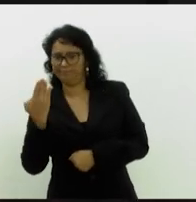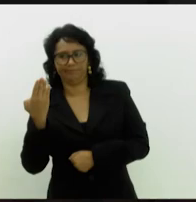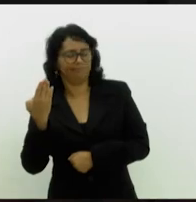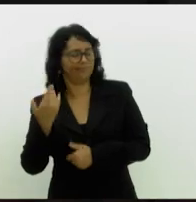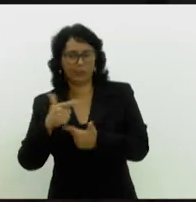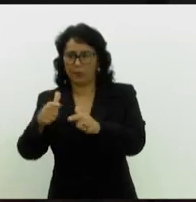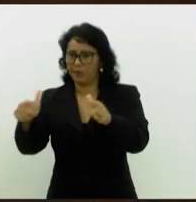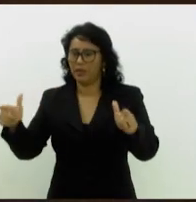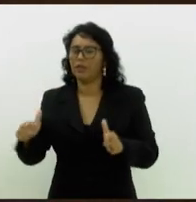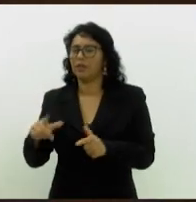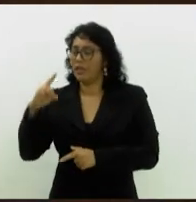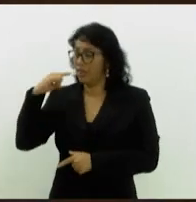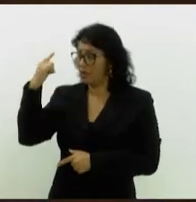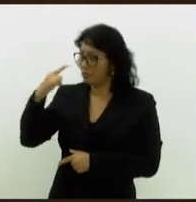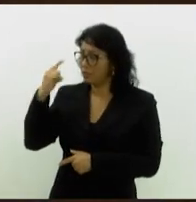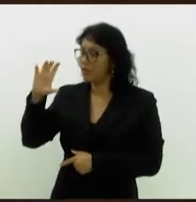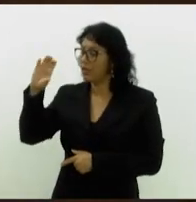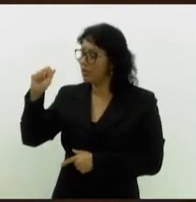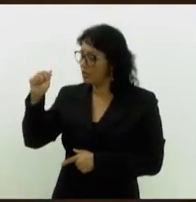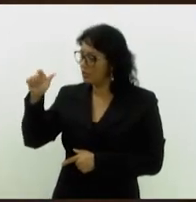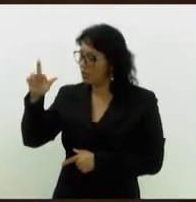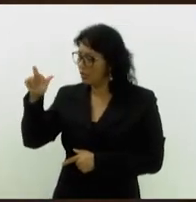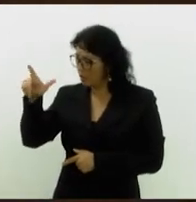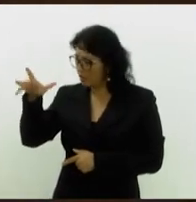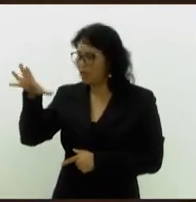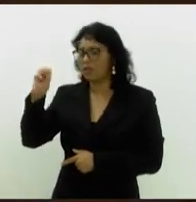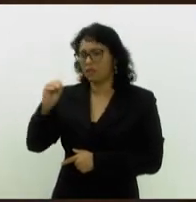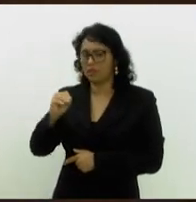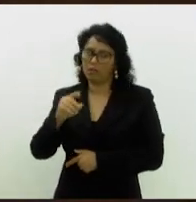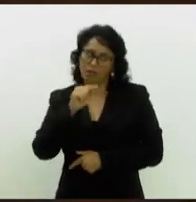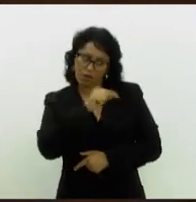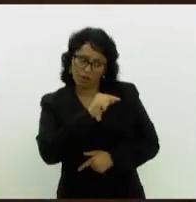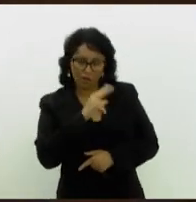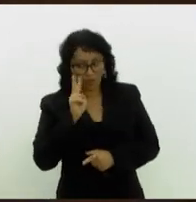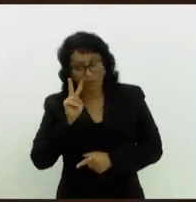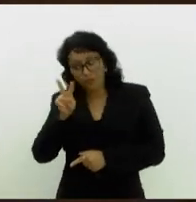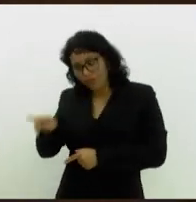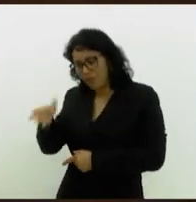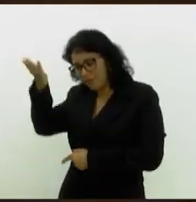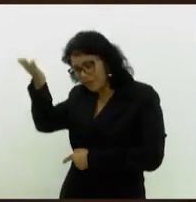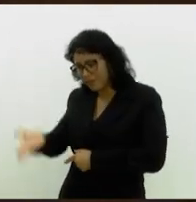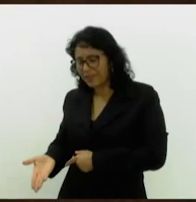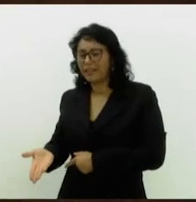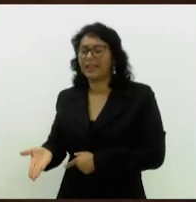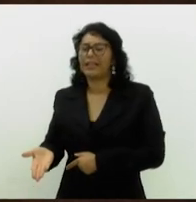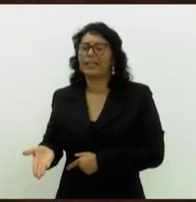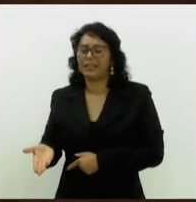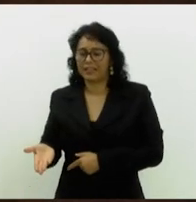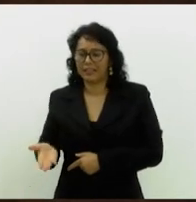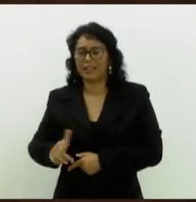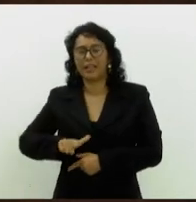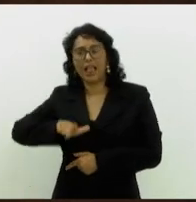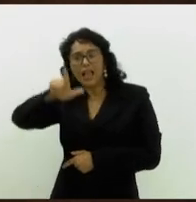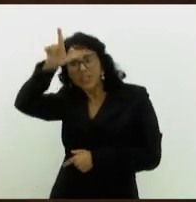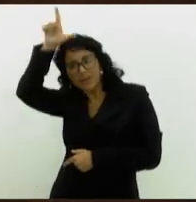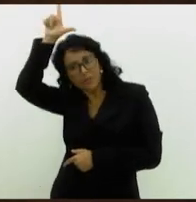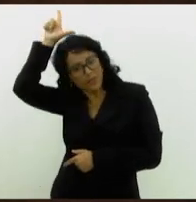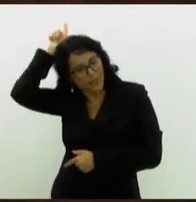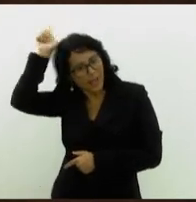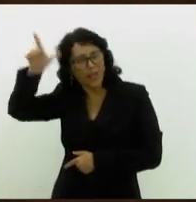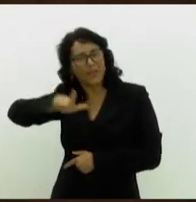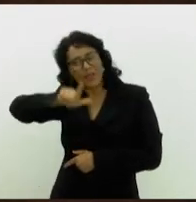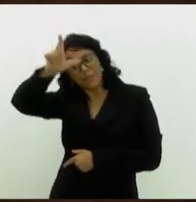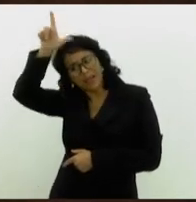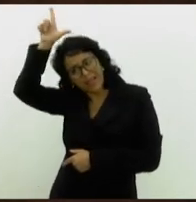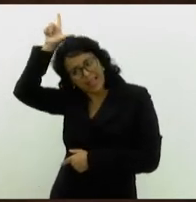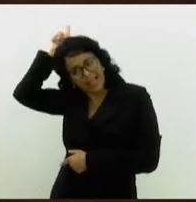Carlos min deputada ti vossa excelência viu que o deputado Luis Paulo quase me mata do coração aqui mas disse que era Primeiro de Abril